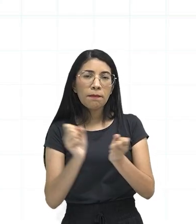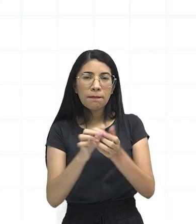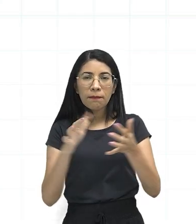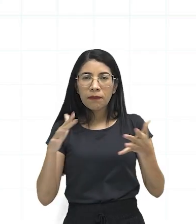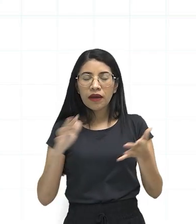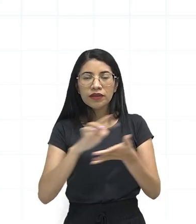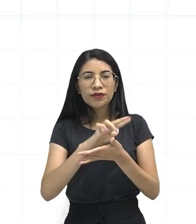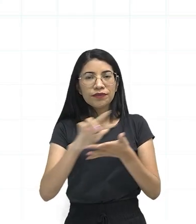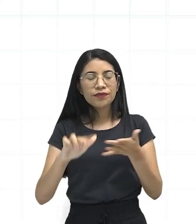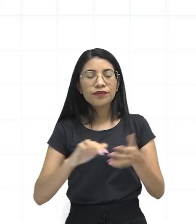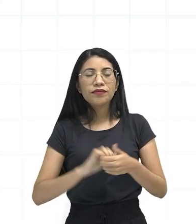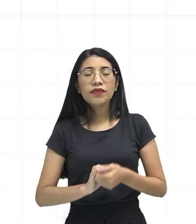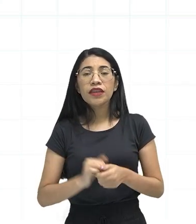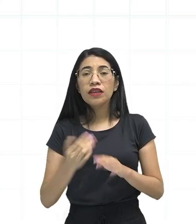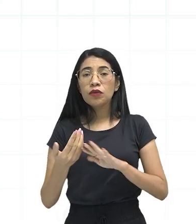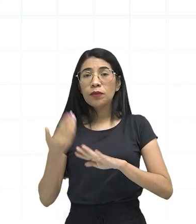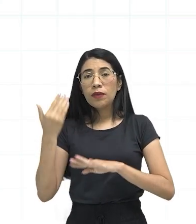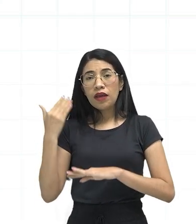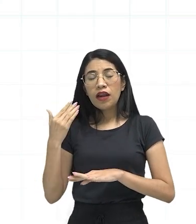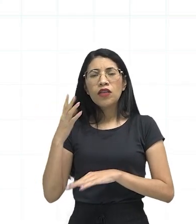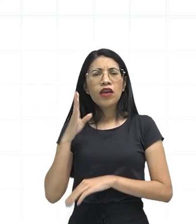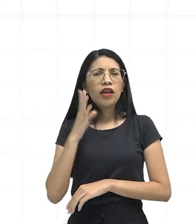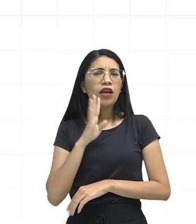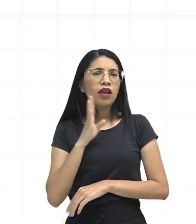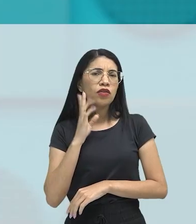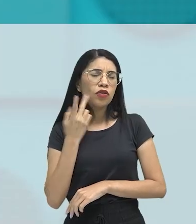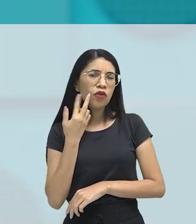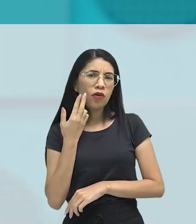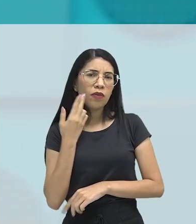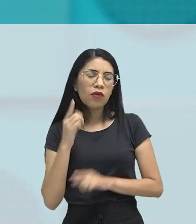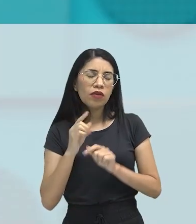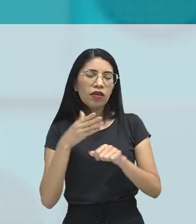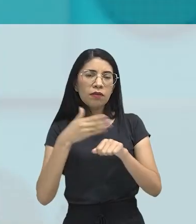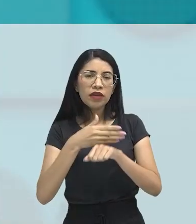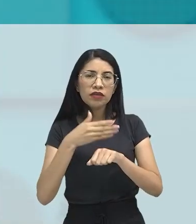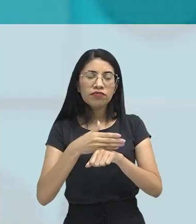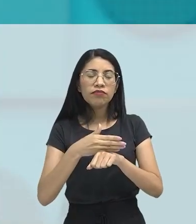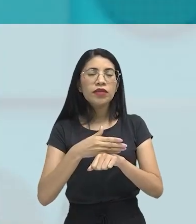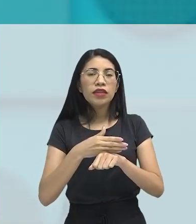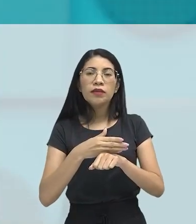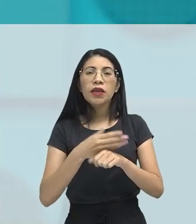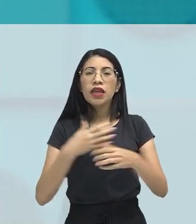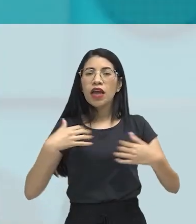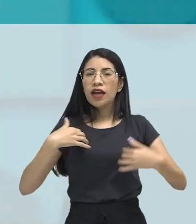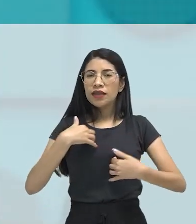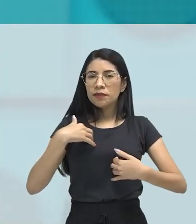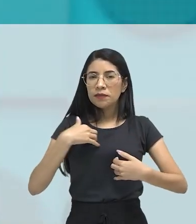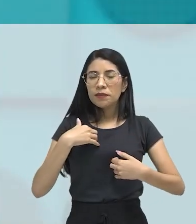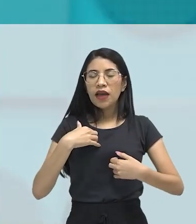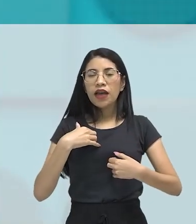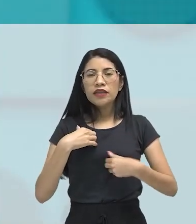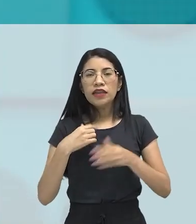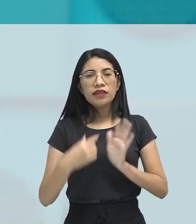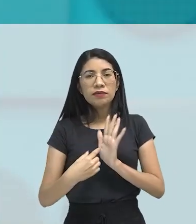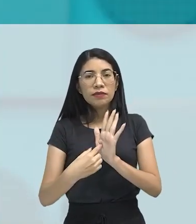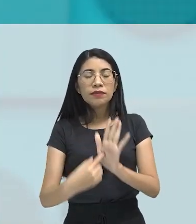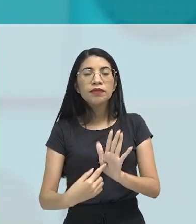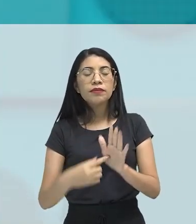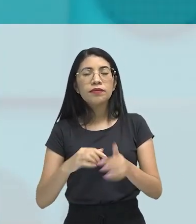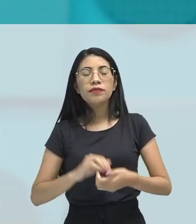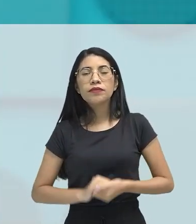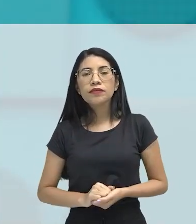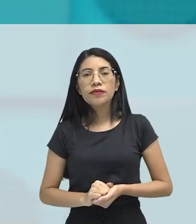Então, nessa época, era muito comum a gente ver a participação de animais, né, durante os números e